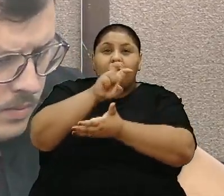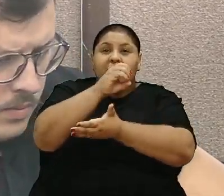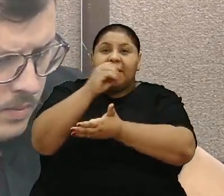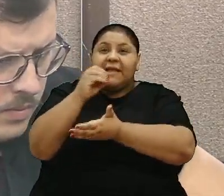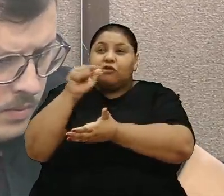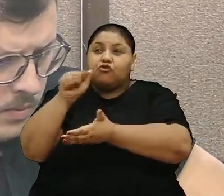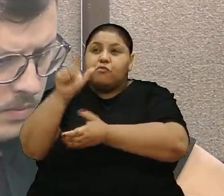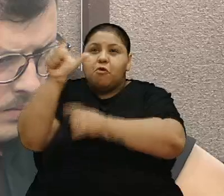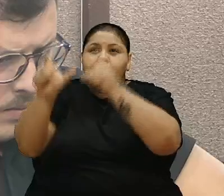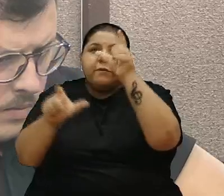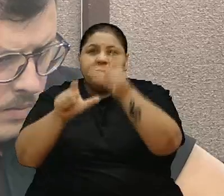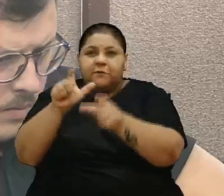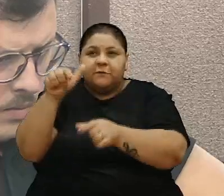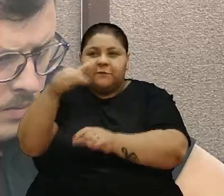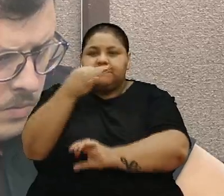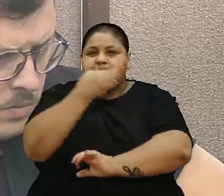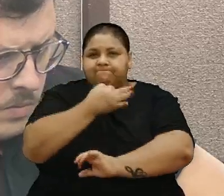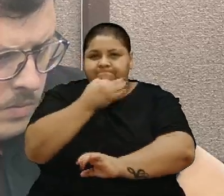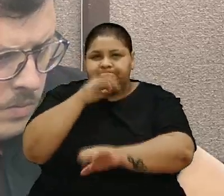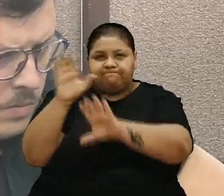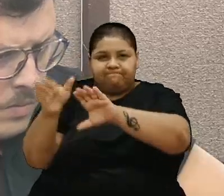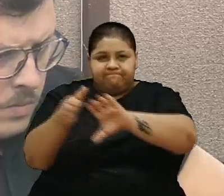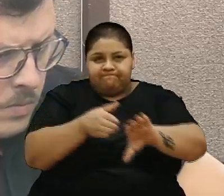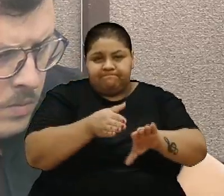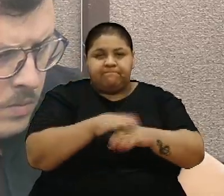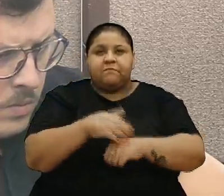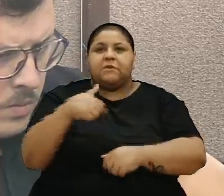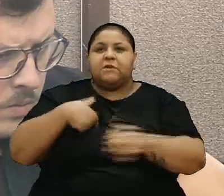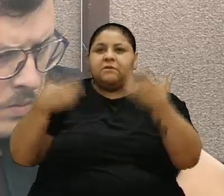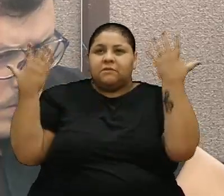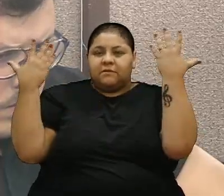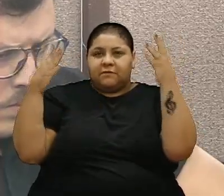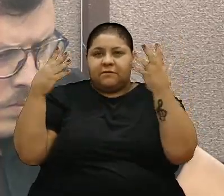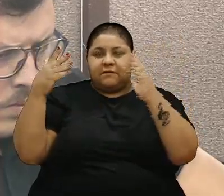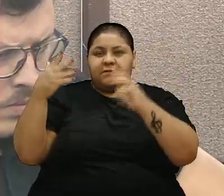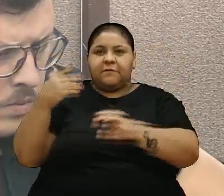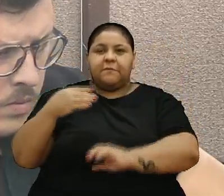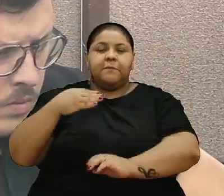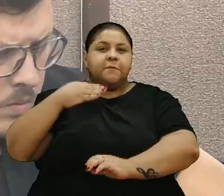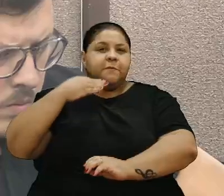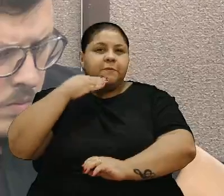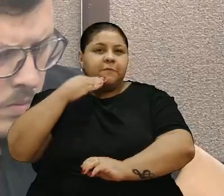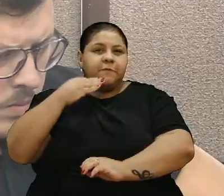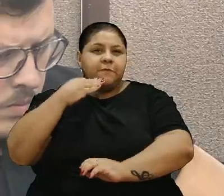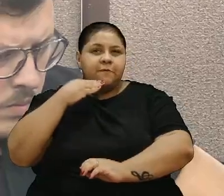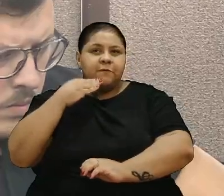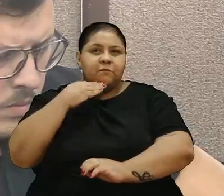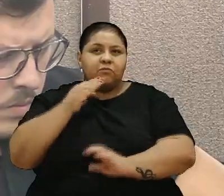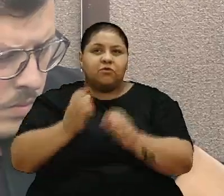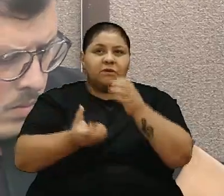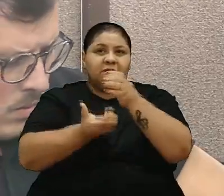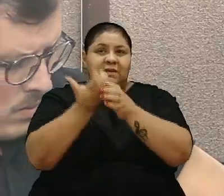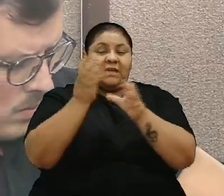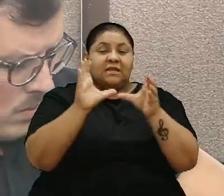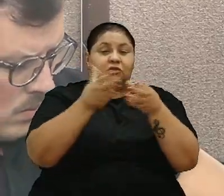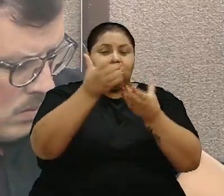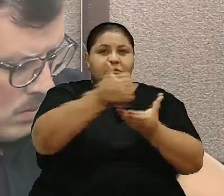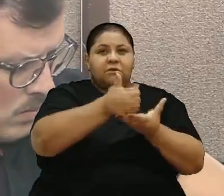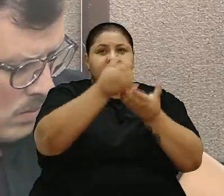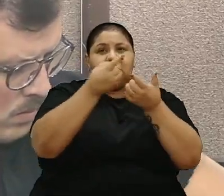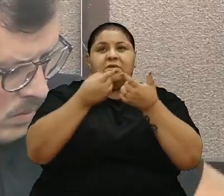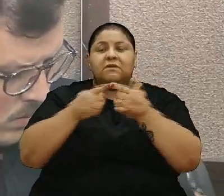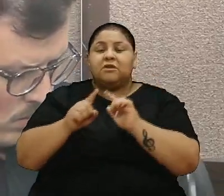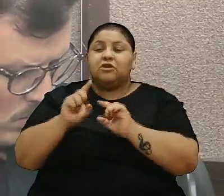Ok? Outra coisa, eu parabenizo o nosso nobre colega Bortola por ter colocado essa frente, só que